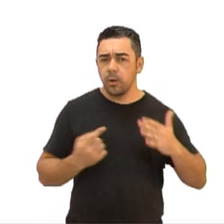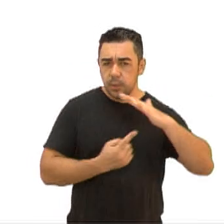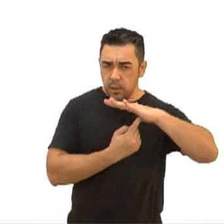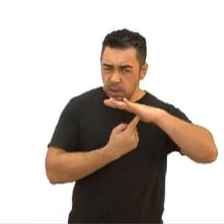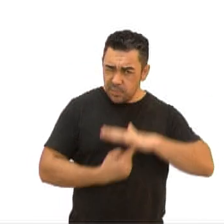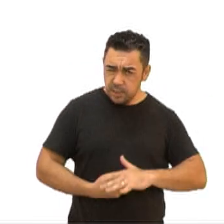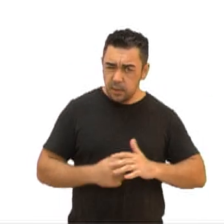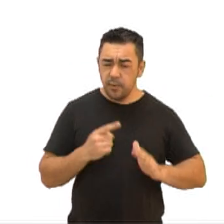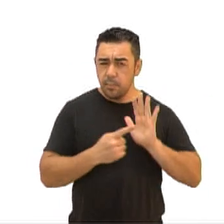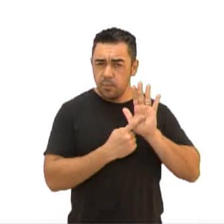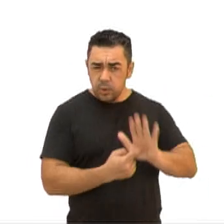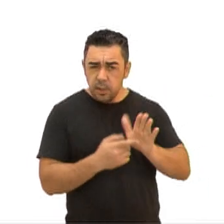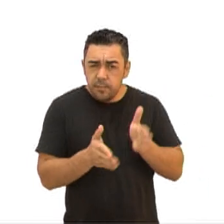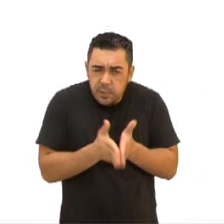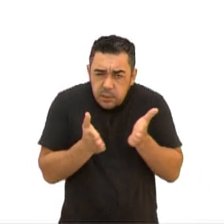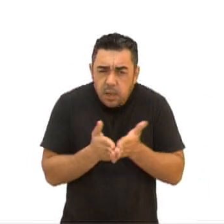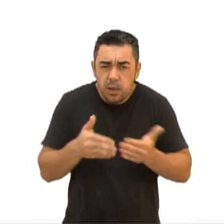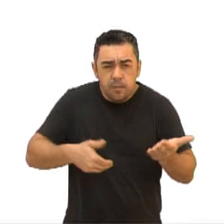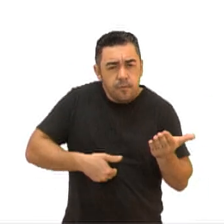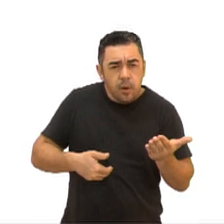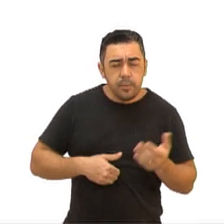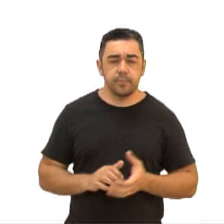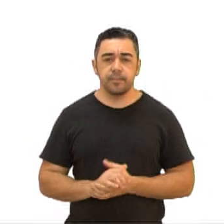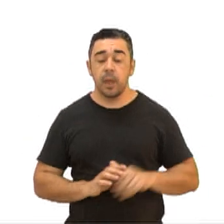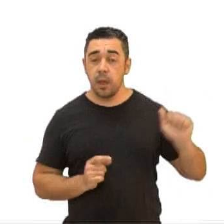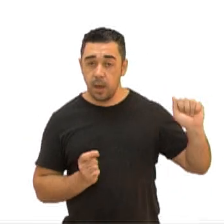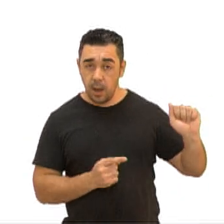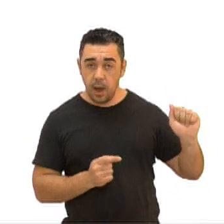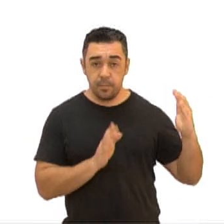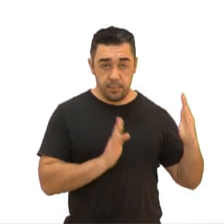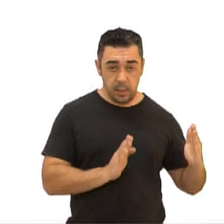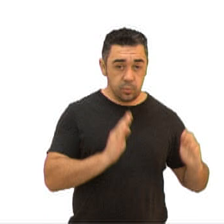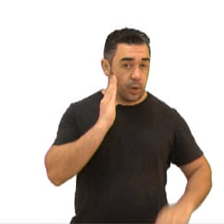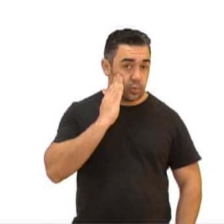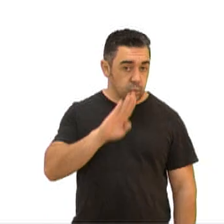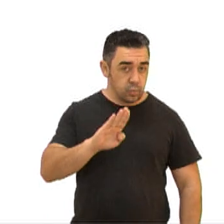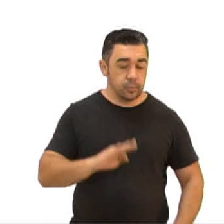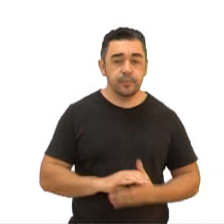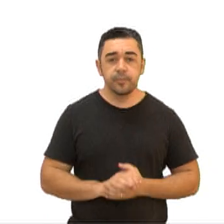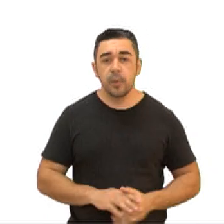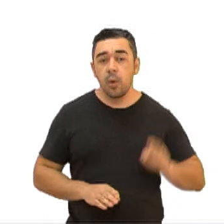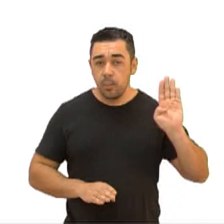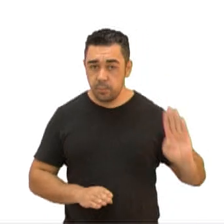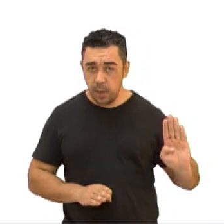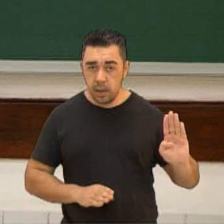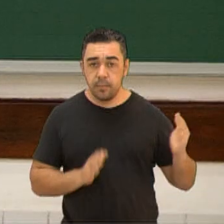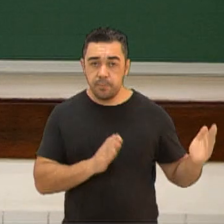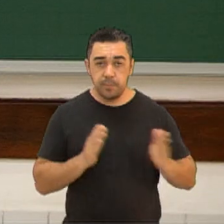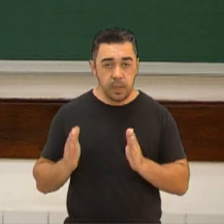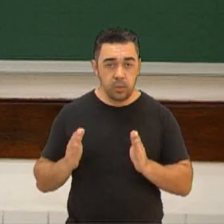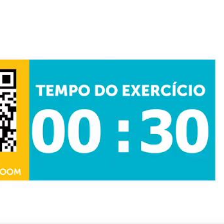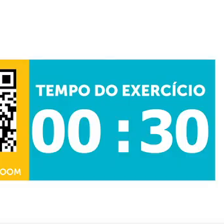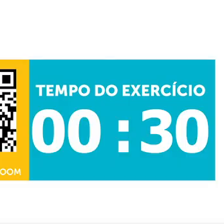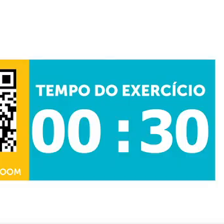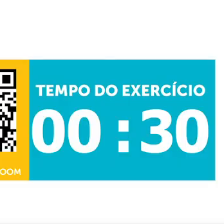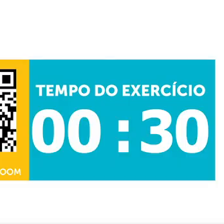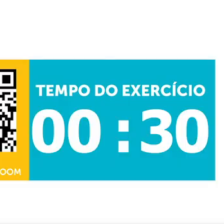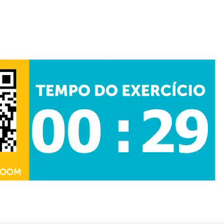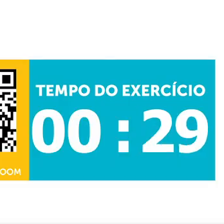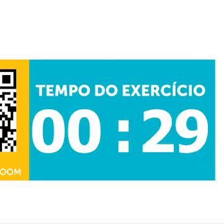depressivas representando a miséria e a fome? Alternativa A, fase azul, ou alternativa B, fase rosa?